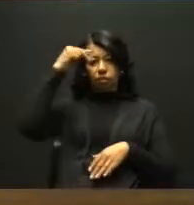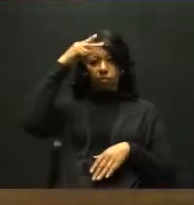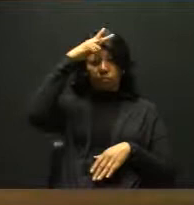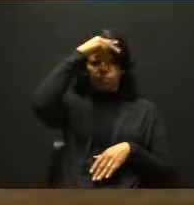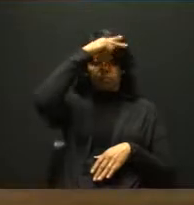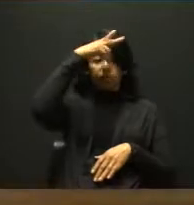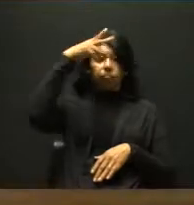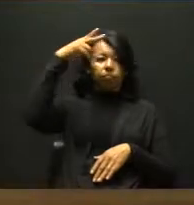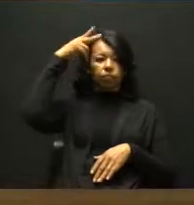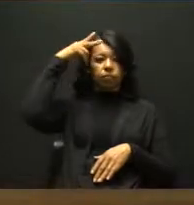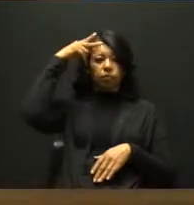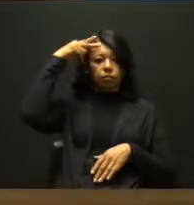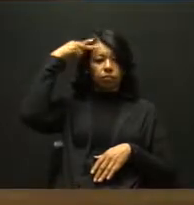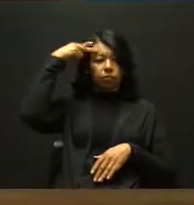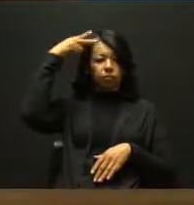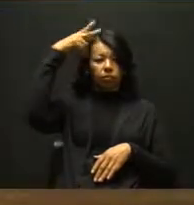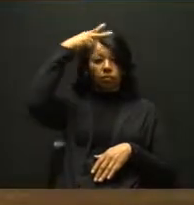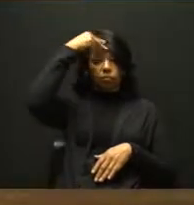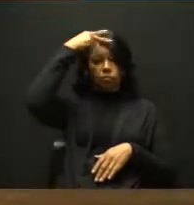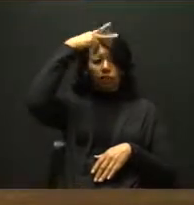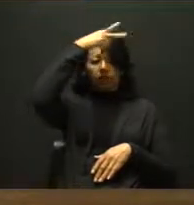ea maioria delas